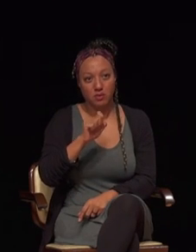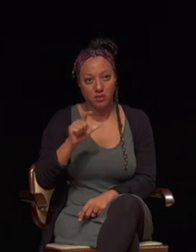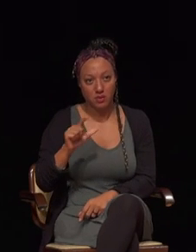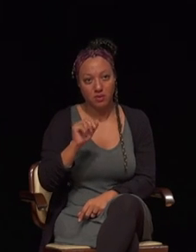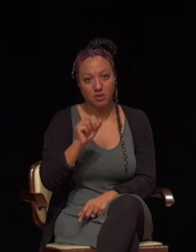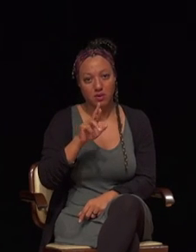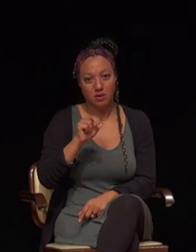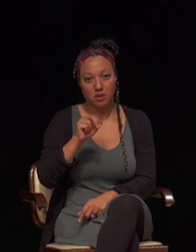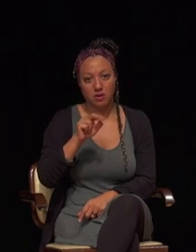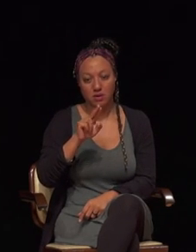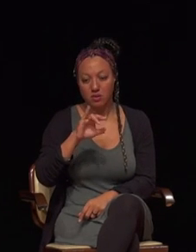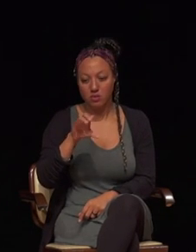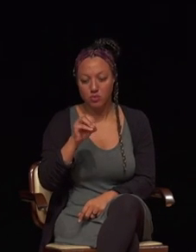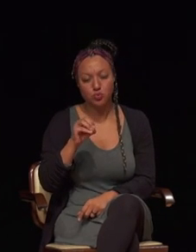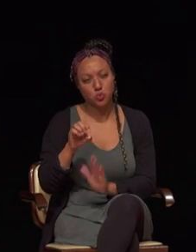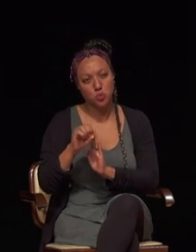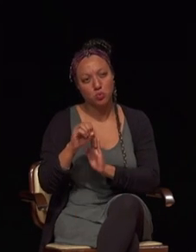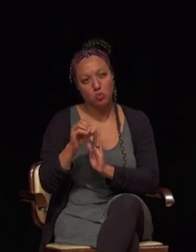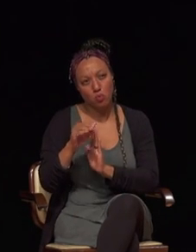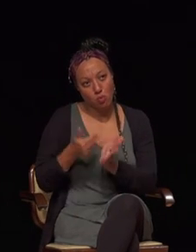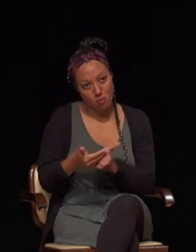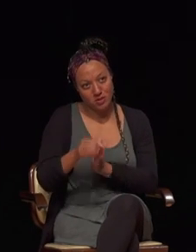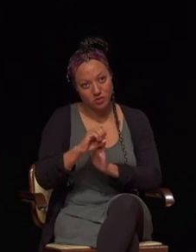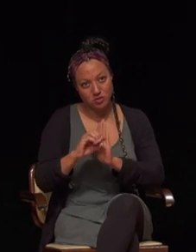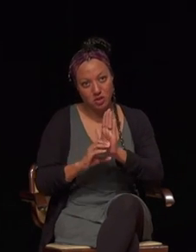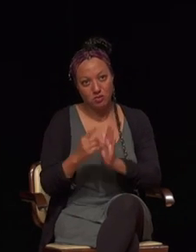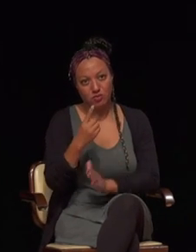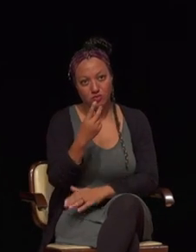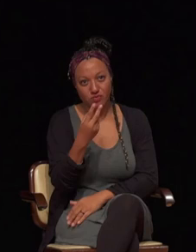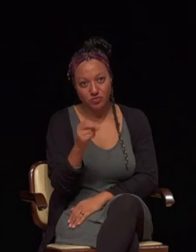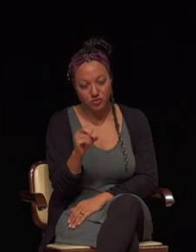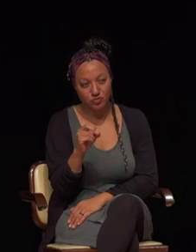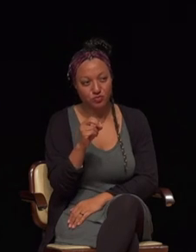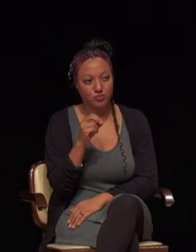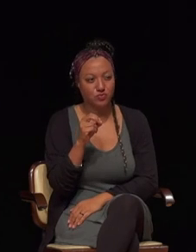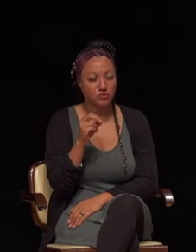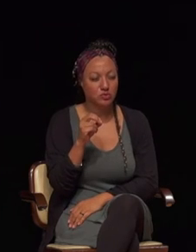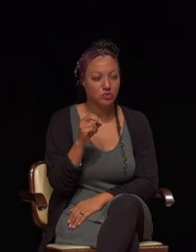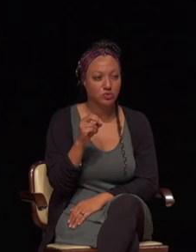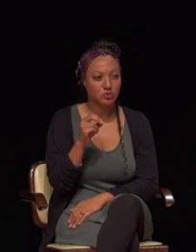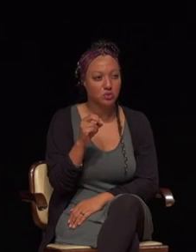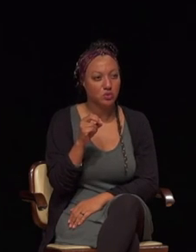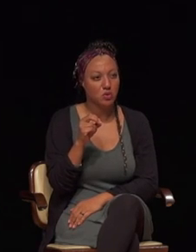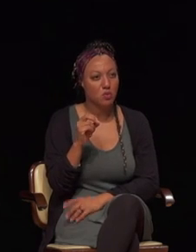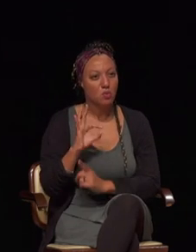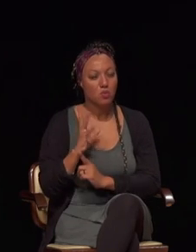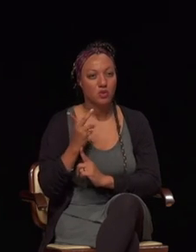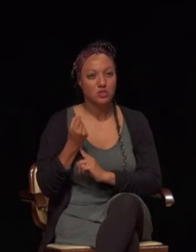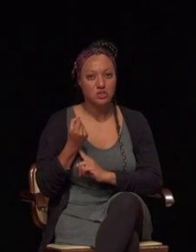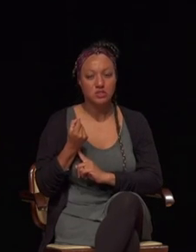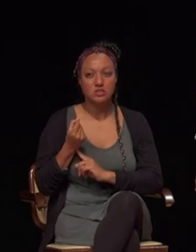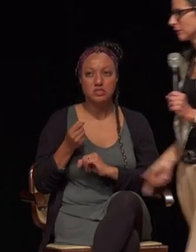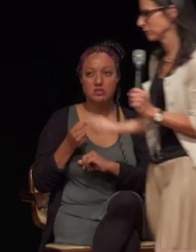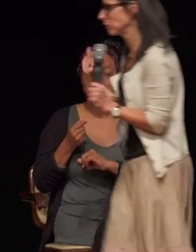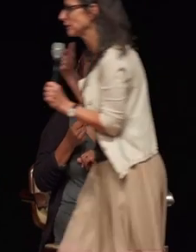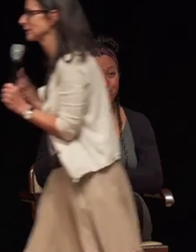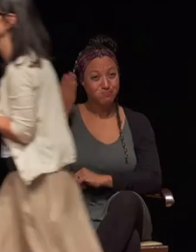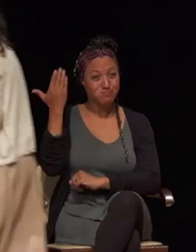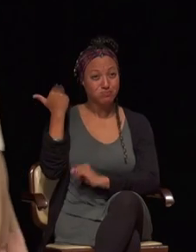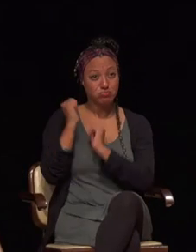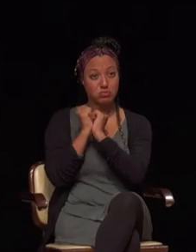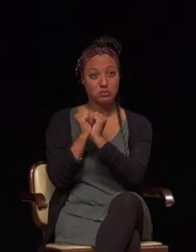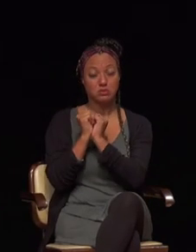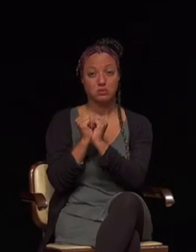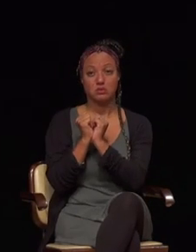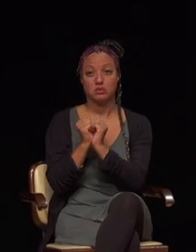verdade do início do século 20 que é de um eh que que é que de alguém de um artista que foi que foi